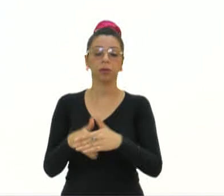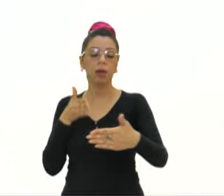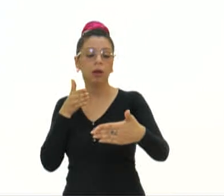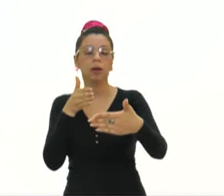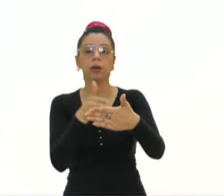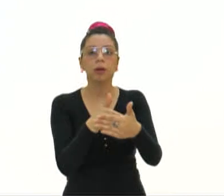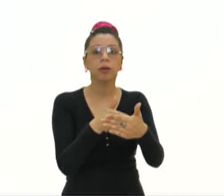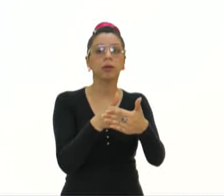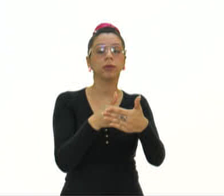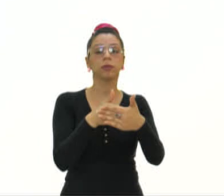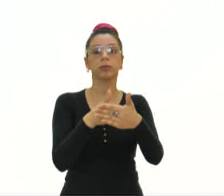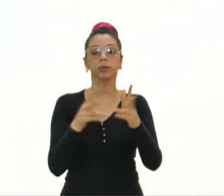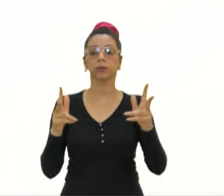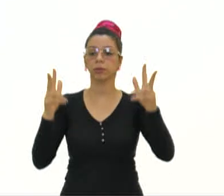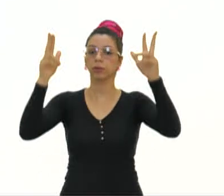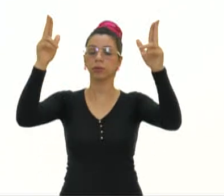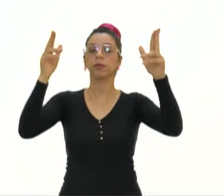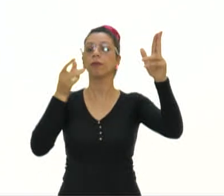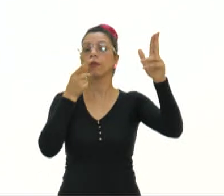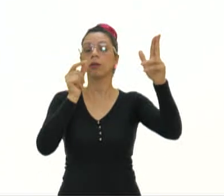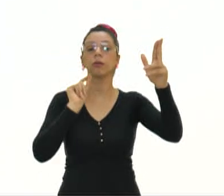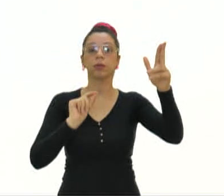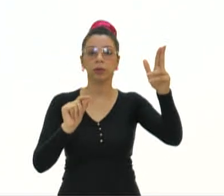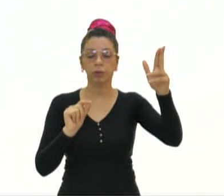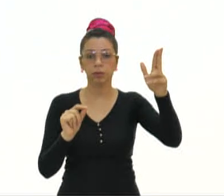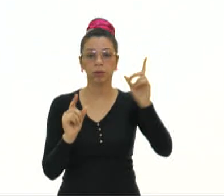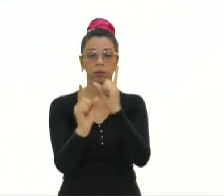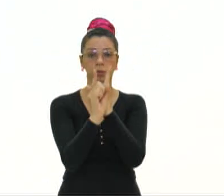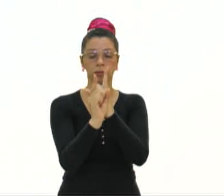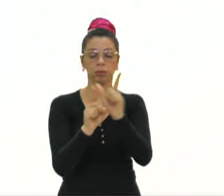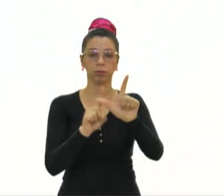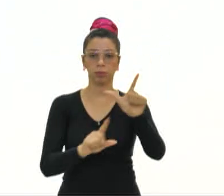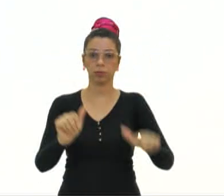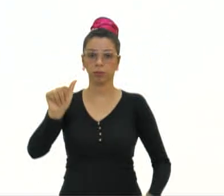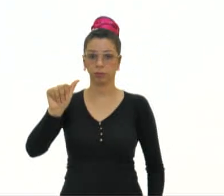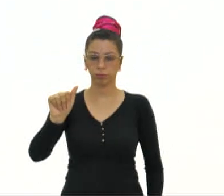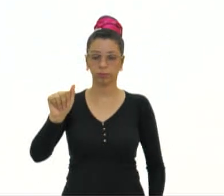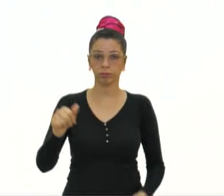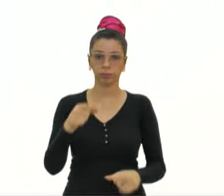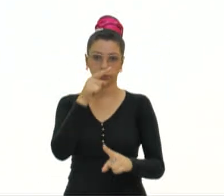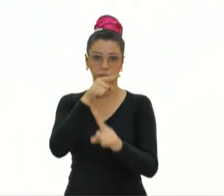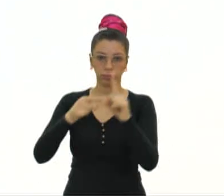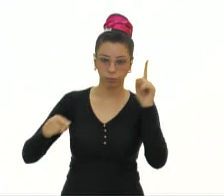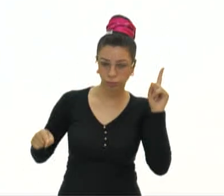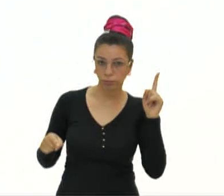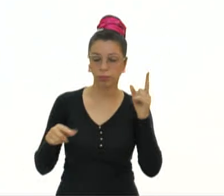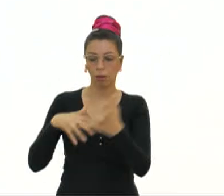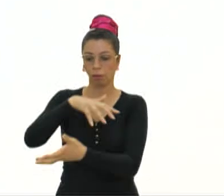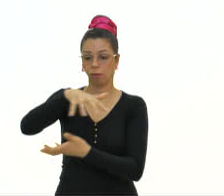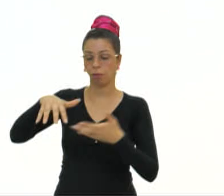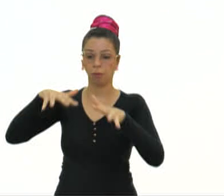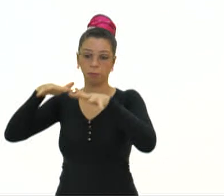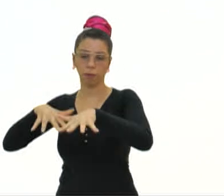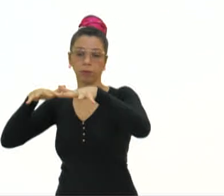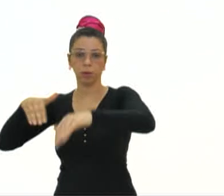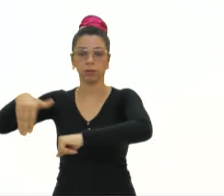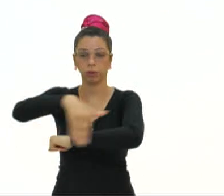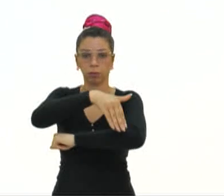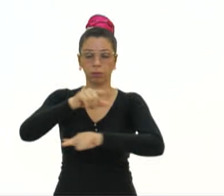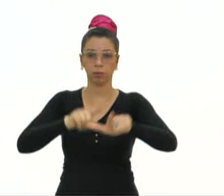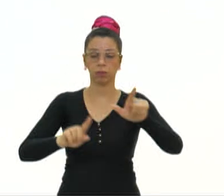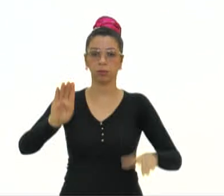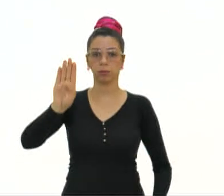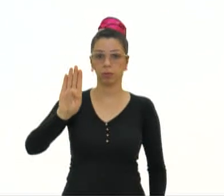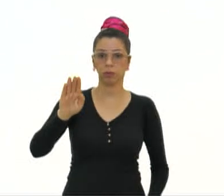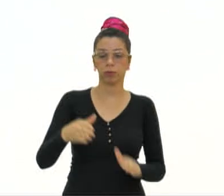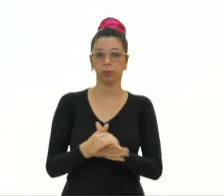limitações citadas no trecho, é correto identificar: letra A proibição de manifestações de rua. B, a